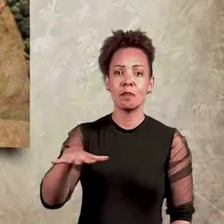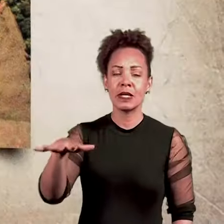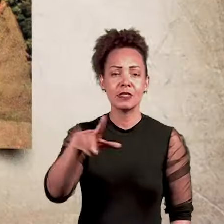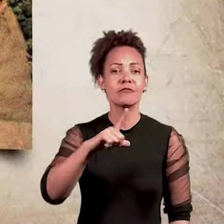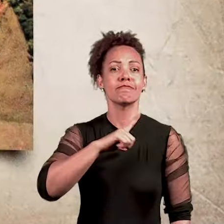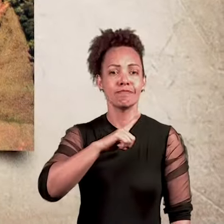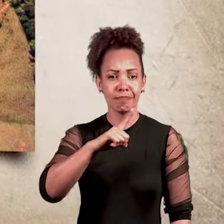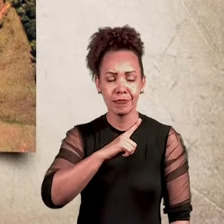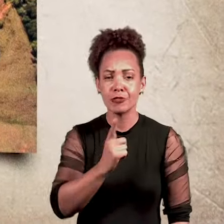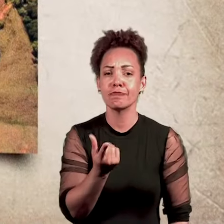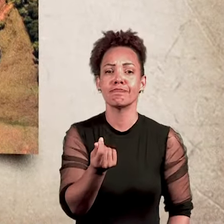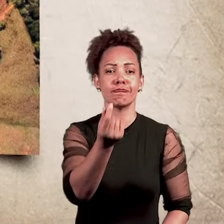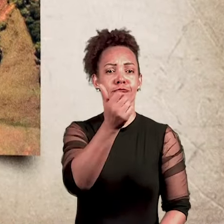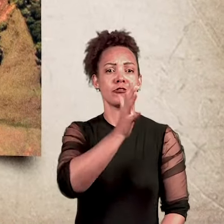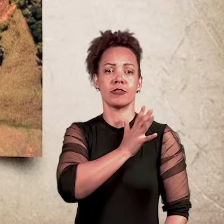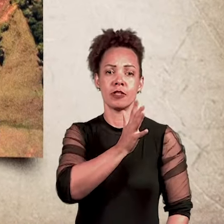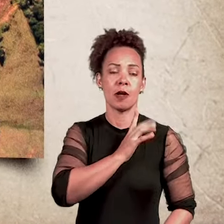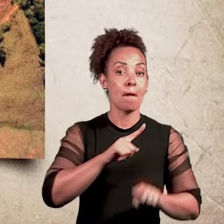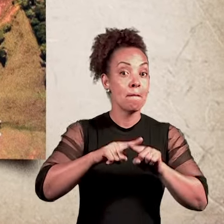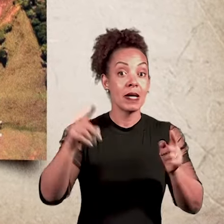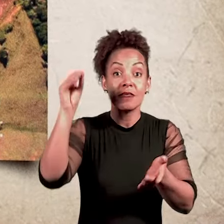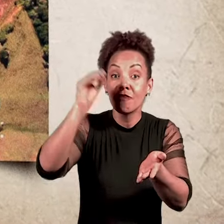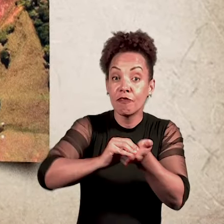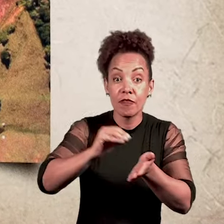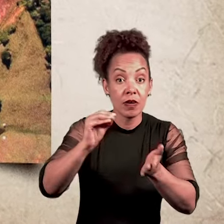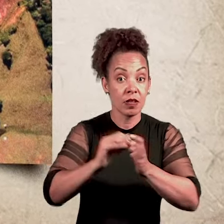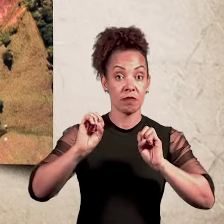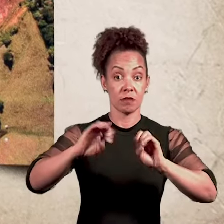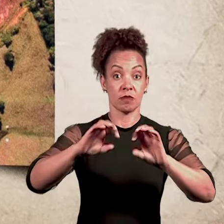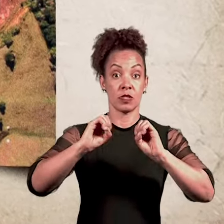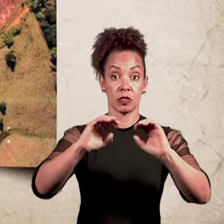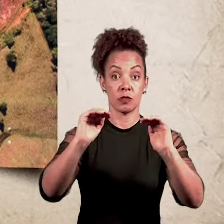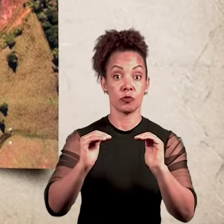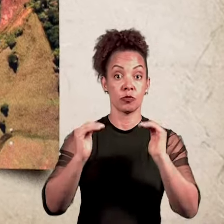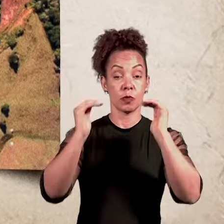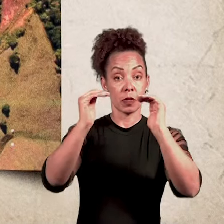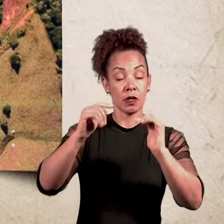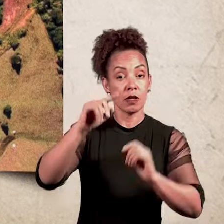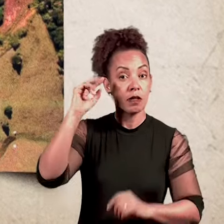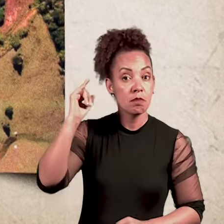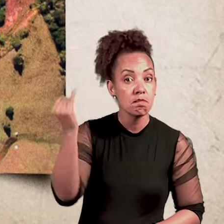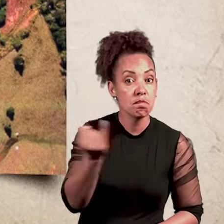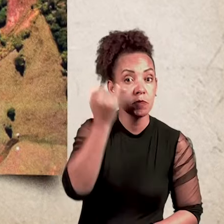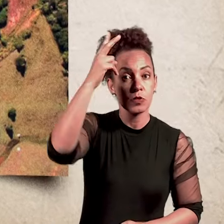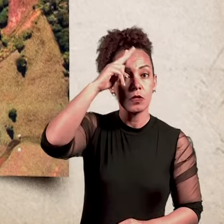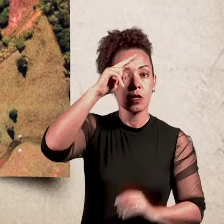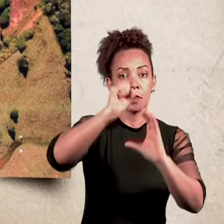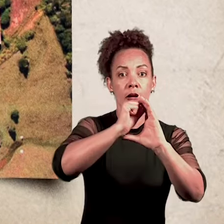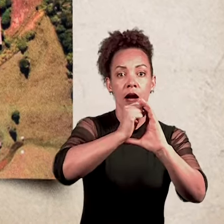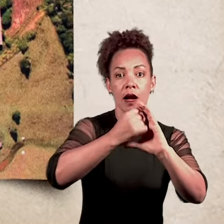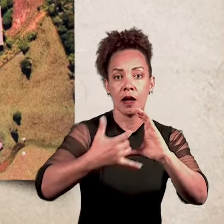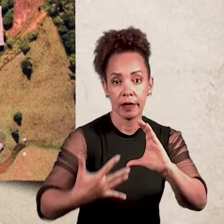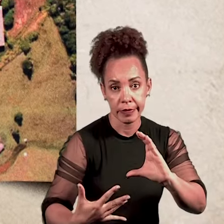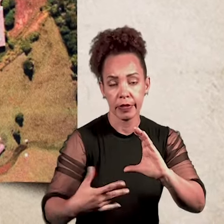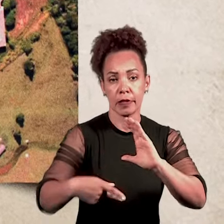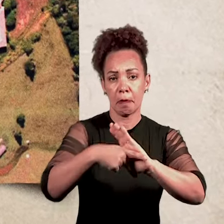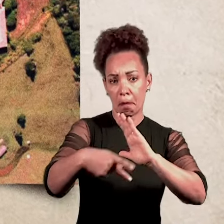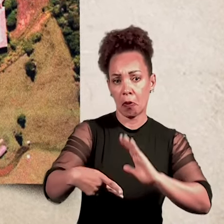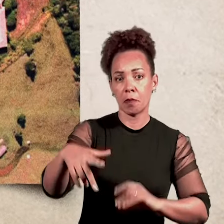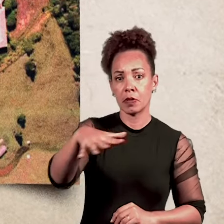Era uma região rica, mas que não tinha um ensino superior. Então é importante a gente lembrar um pouco essa característica também,